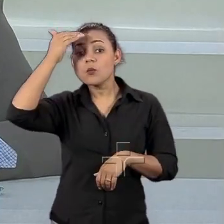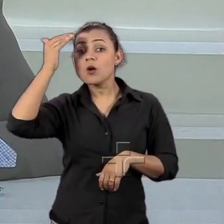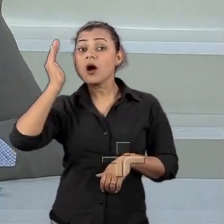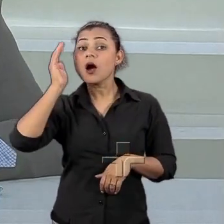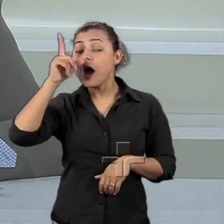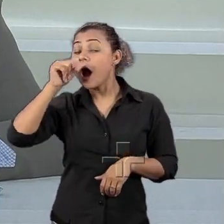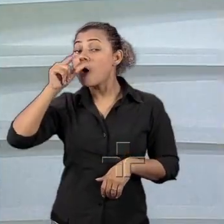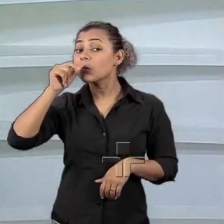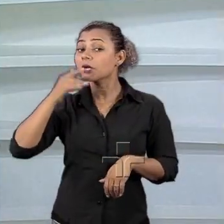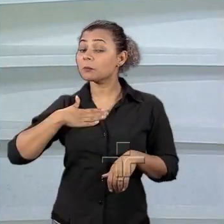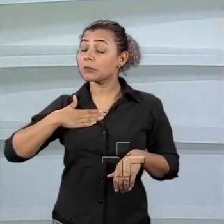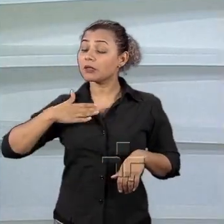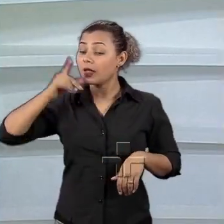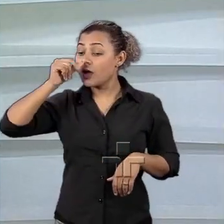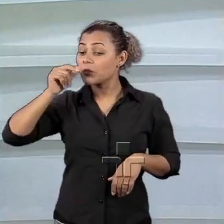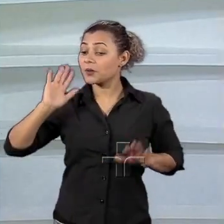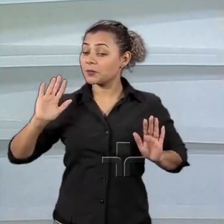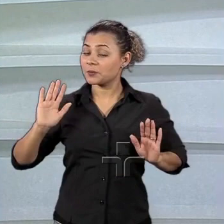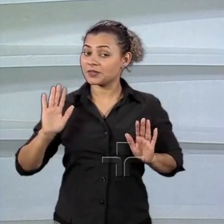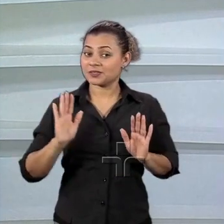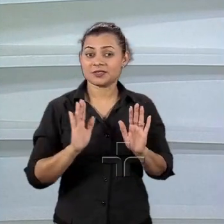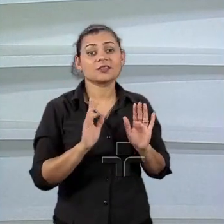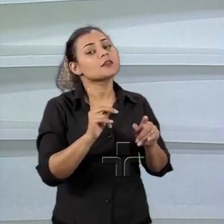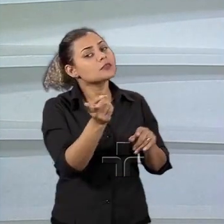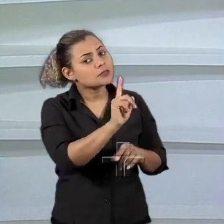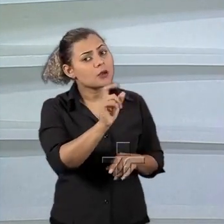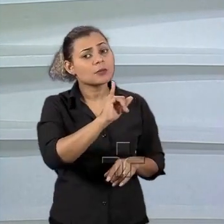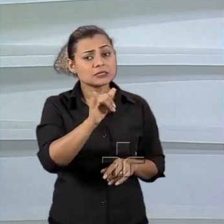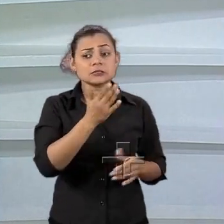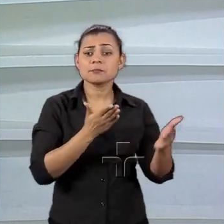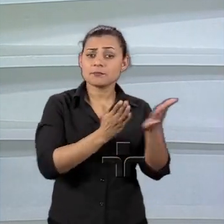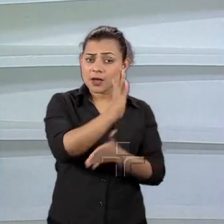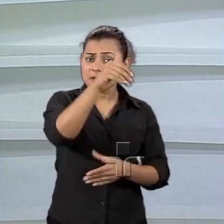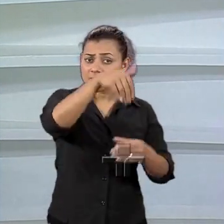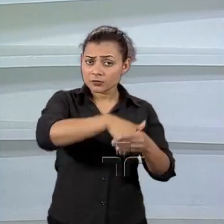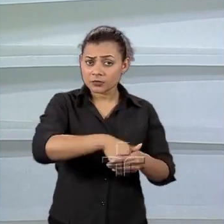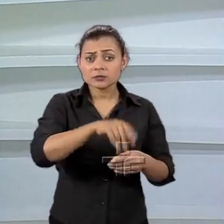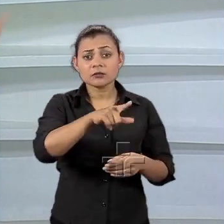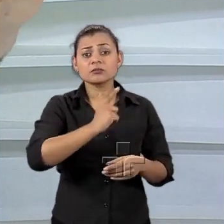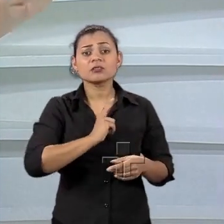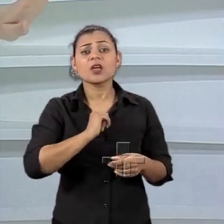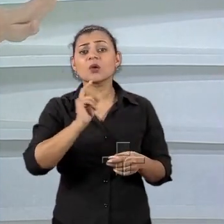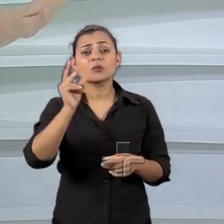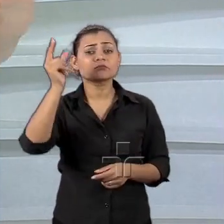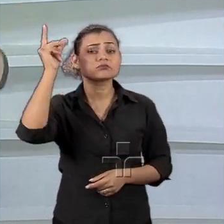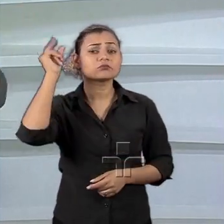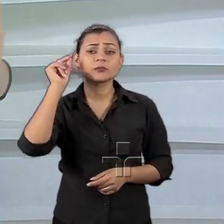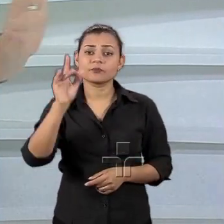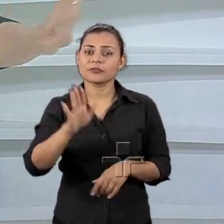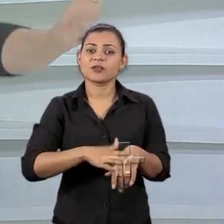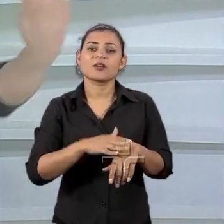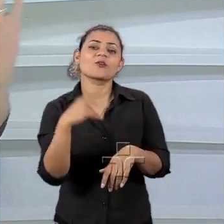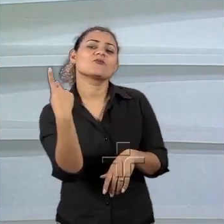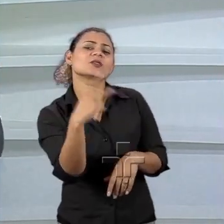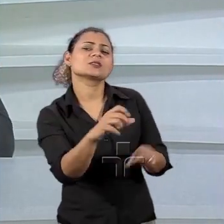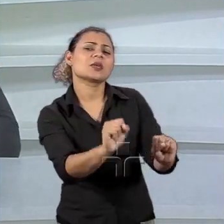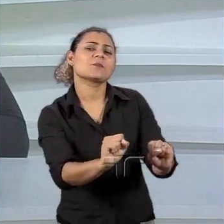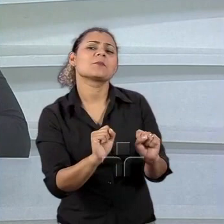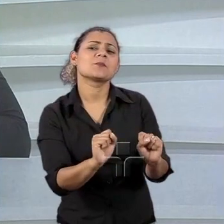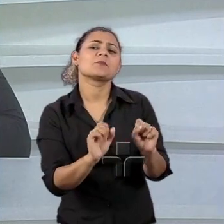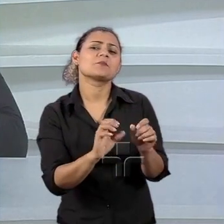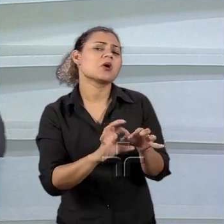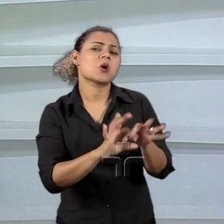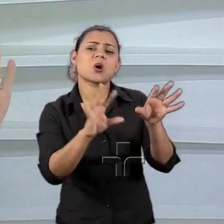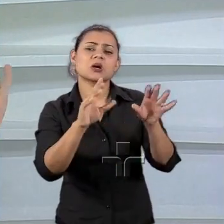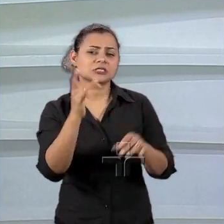Alckmin. Eventualmente, no caso de uma derrota. E aí a gente entra sempre naquela velha discussão sobre... Você não vê o que o senhor pode ser ministro do governo